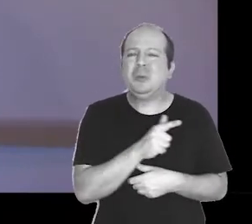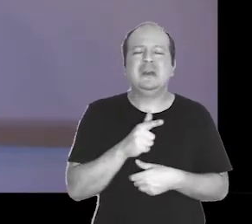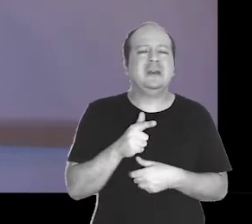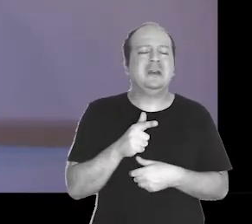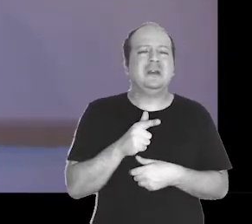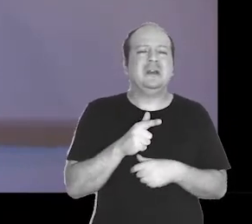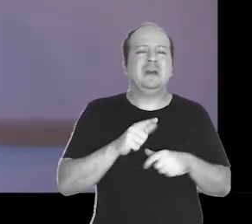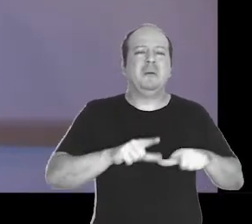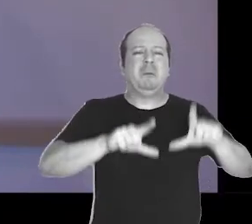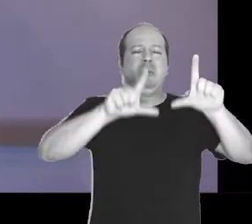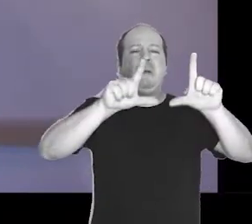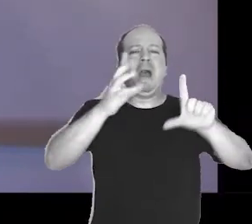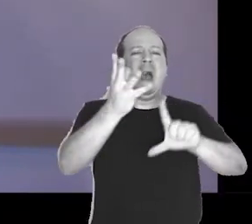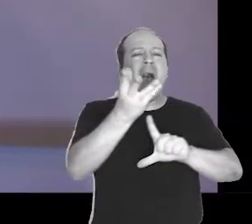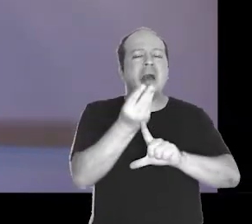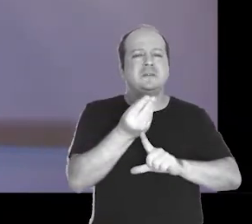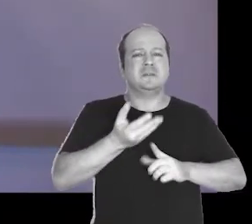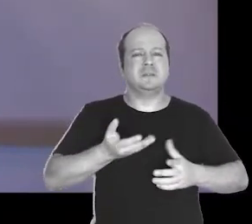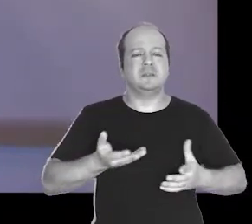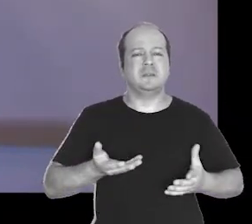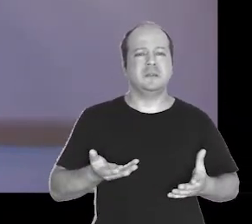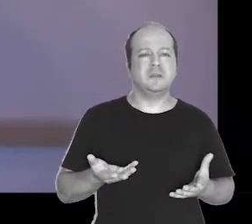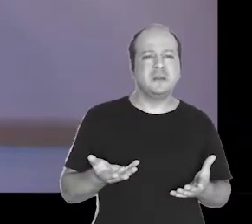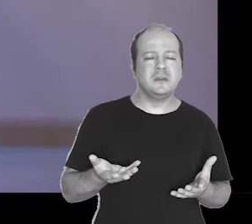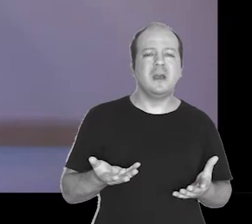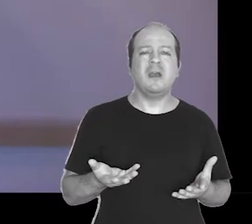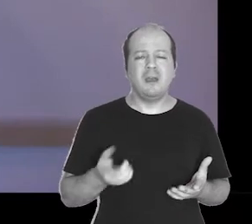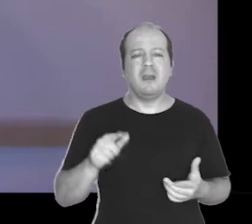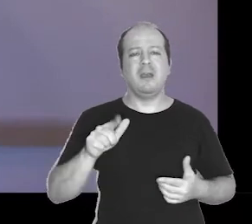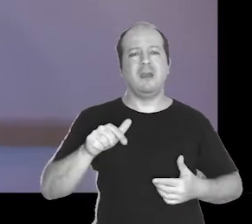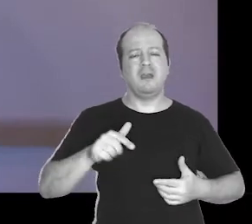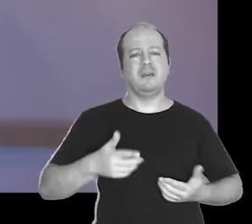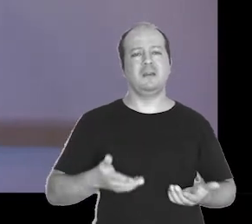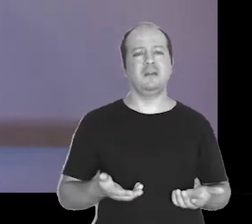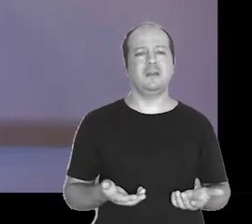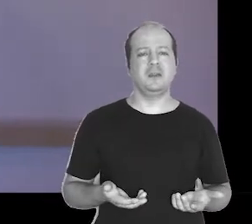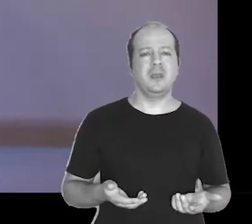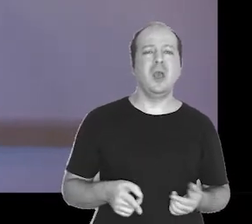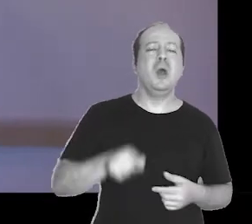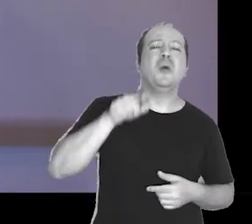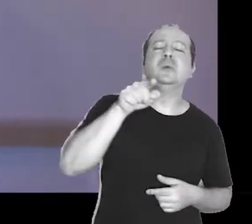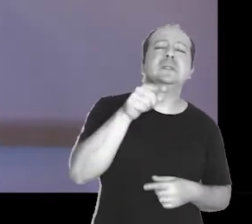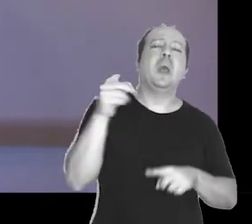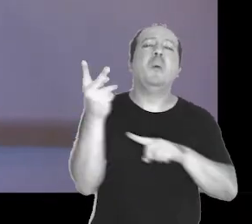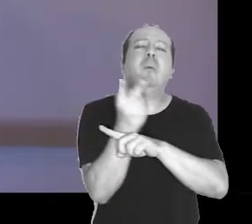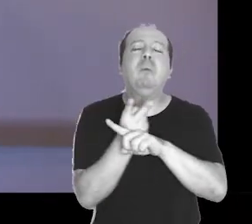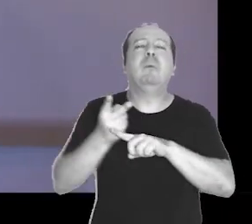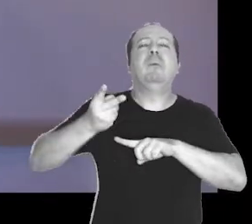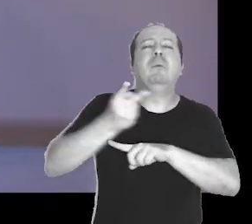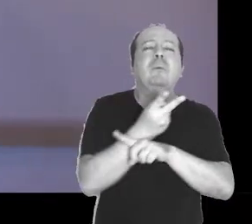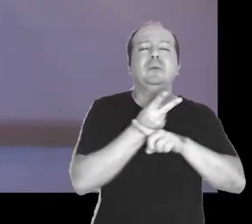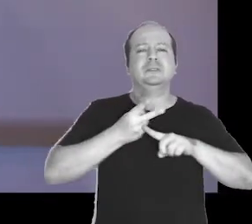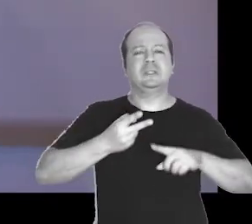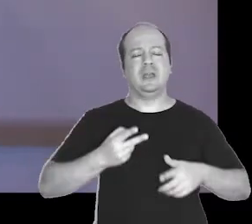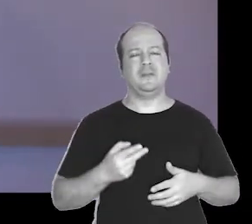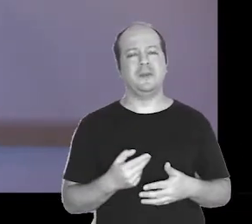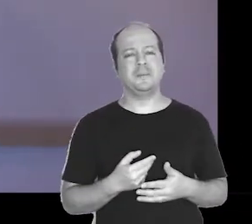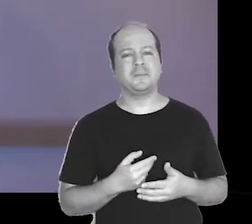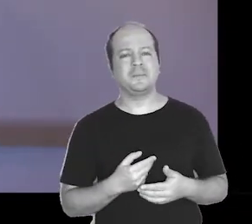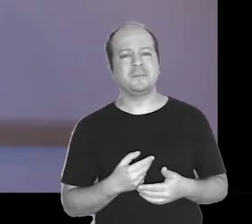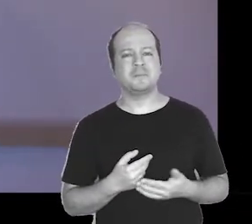uma obra de arte. Certo? O que você buscava